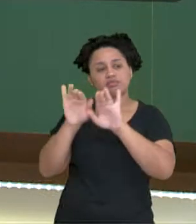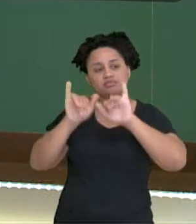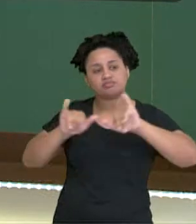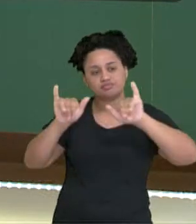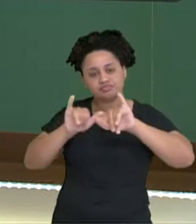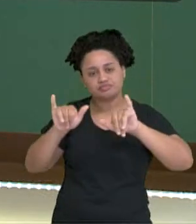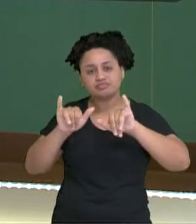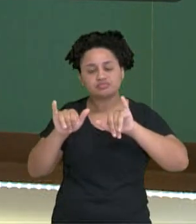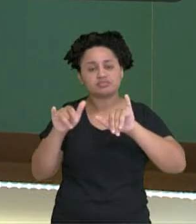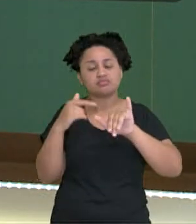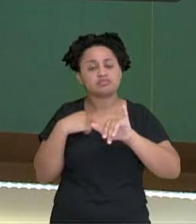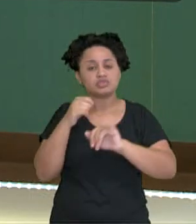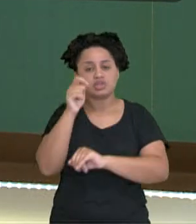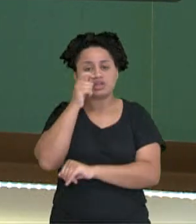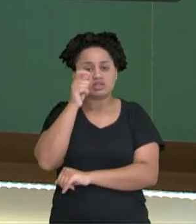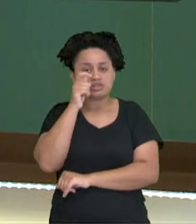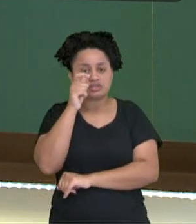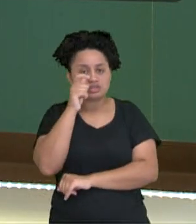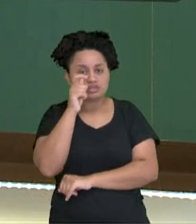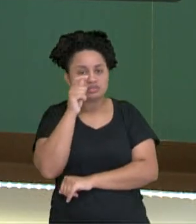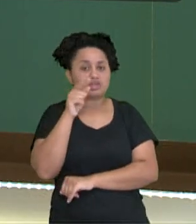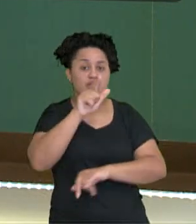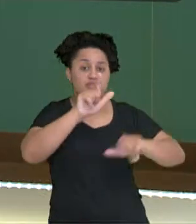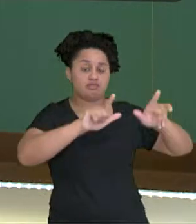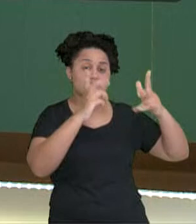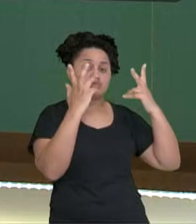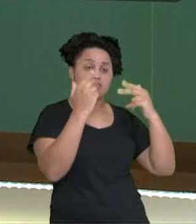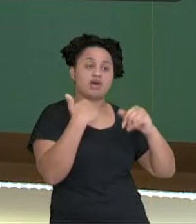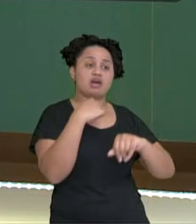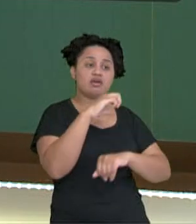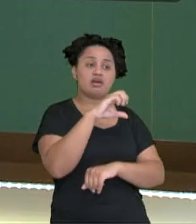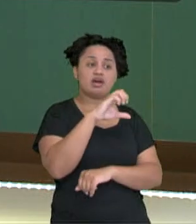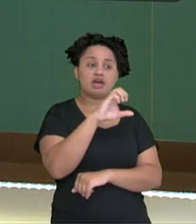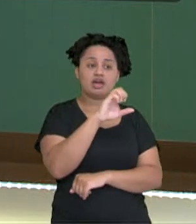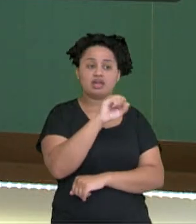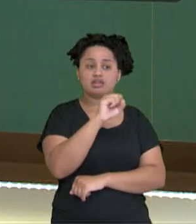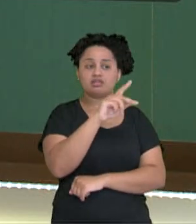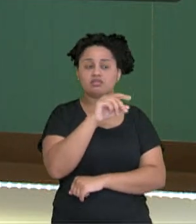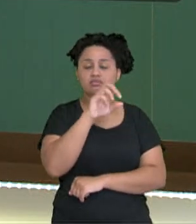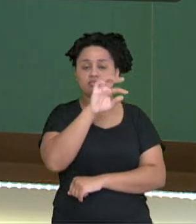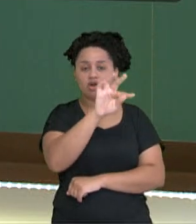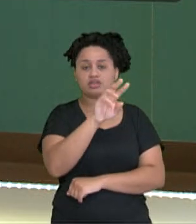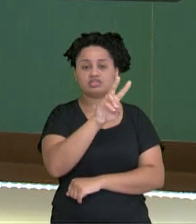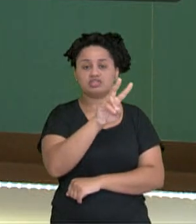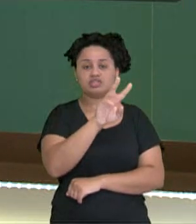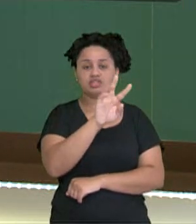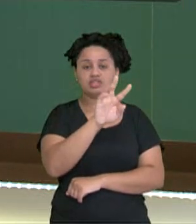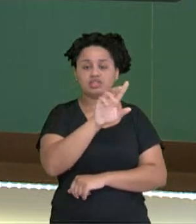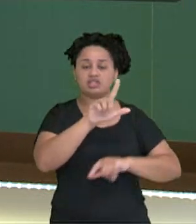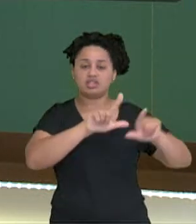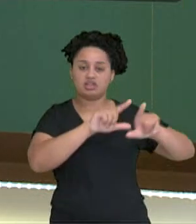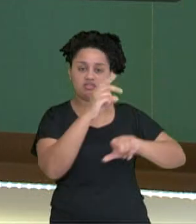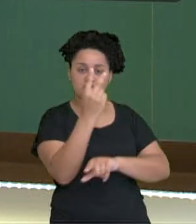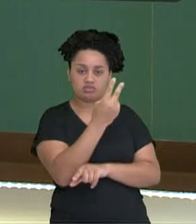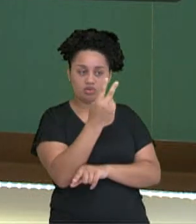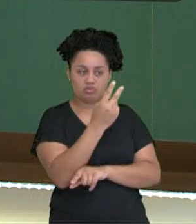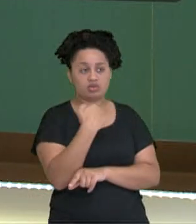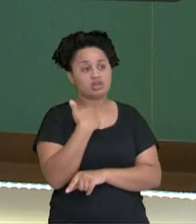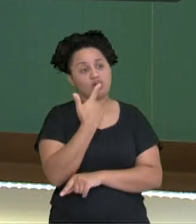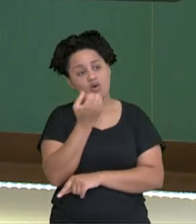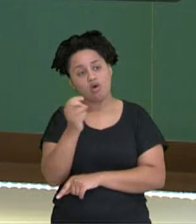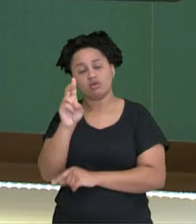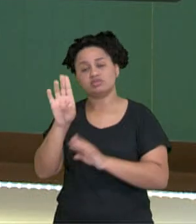TV por assinatura, através do canal Sport TV 2. Então, não só as pessoas que estavam no